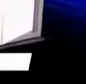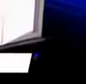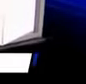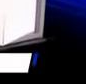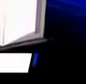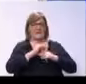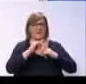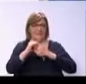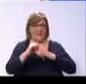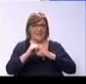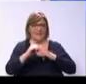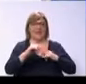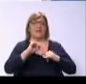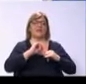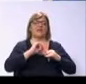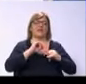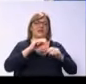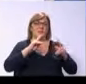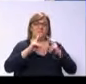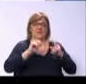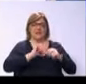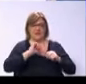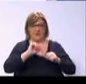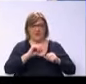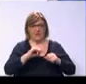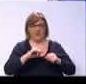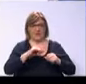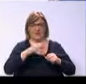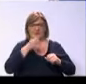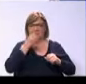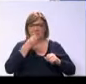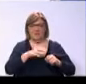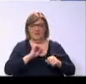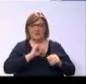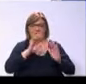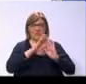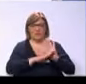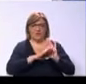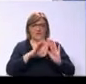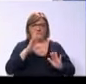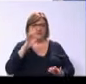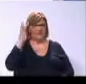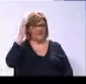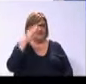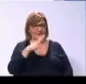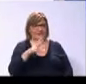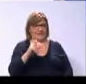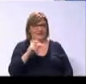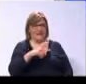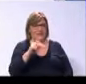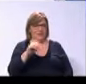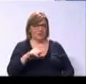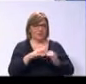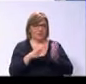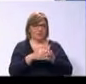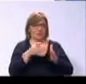rangel neste caso o empresário josé de noronha e acaba por aceitar prato é o comunicado o santa clara por campo - local vimos em jogo que